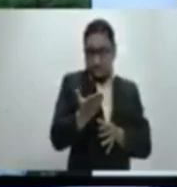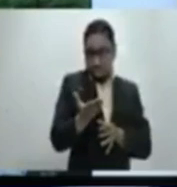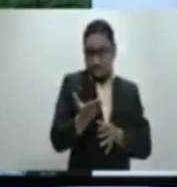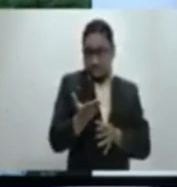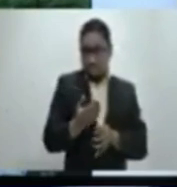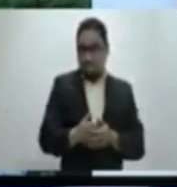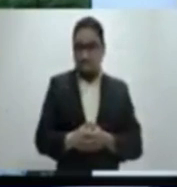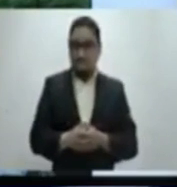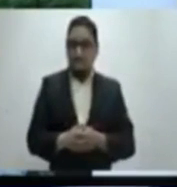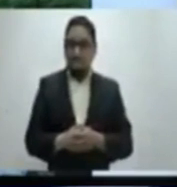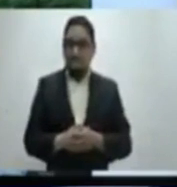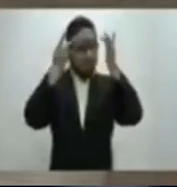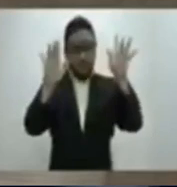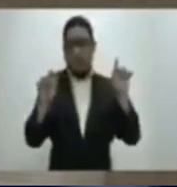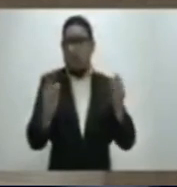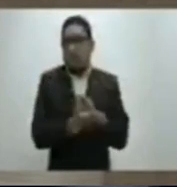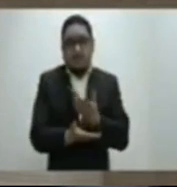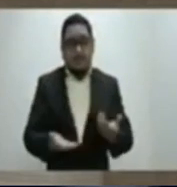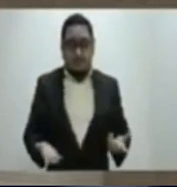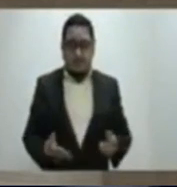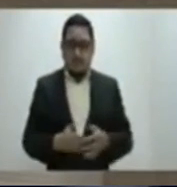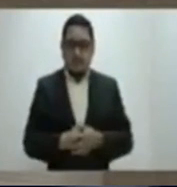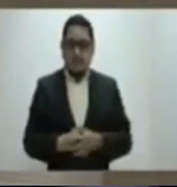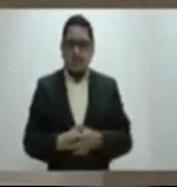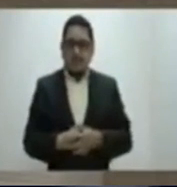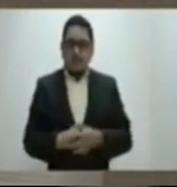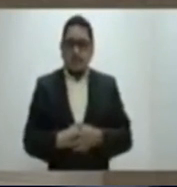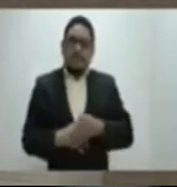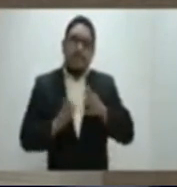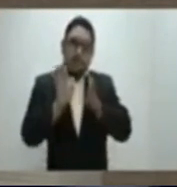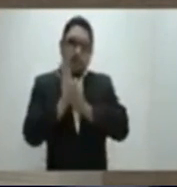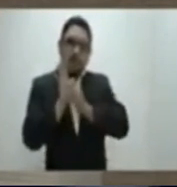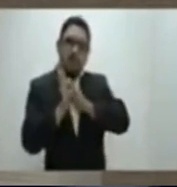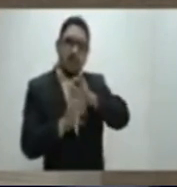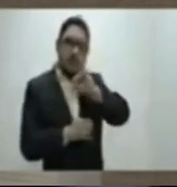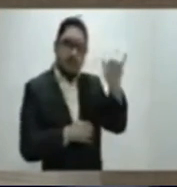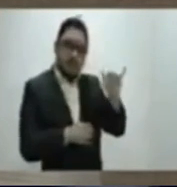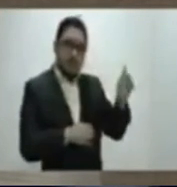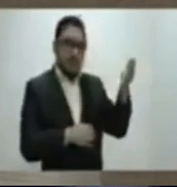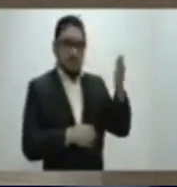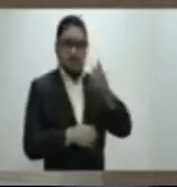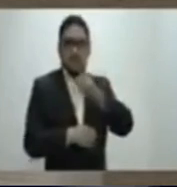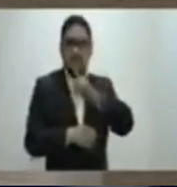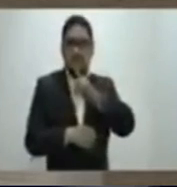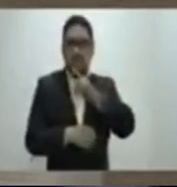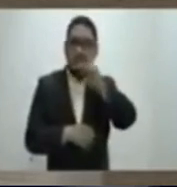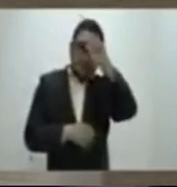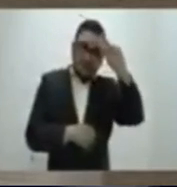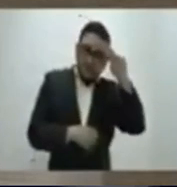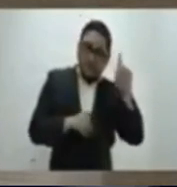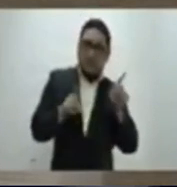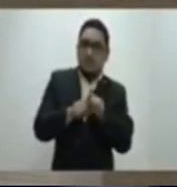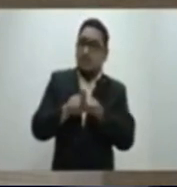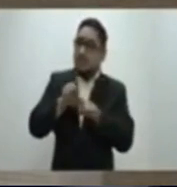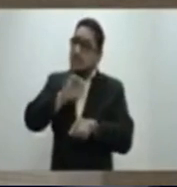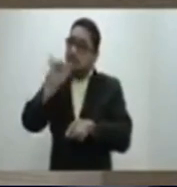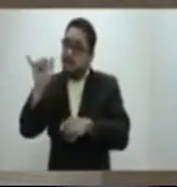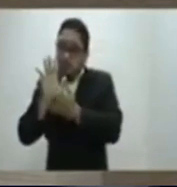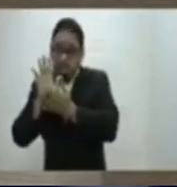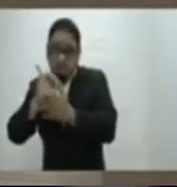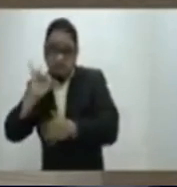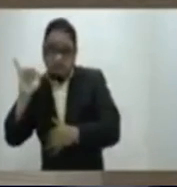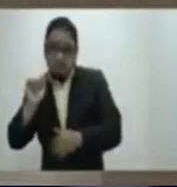continuar caindo bola aí. Mas aqui eu quero fazer uma indicação, tanto ao governador do estado do Amazonas, como ao prefeito Davi